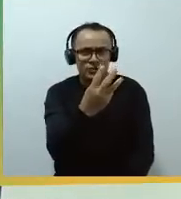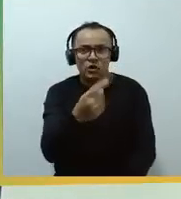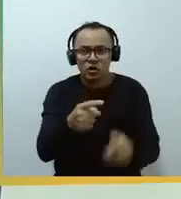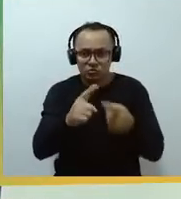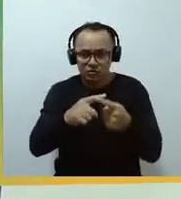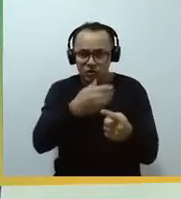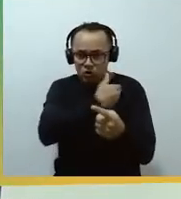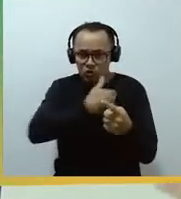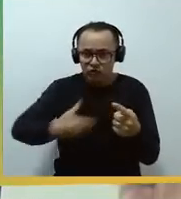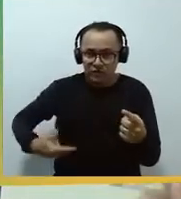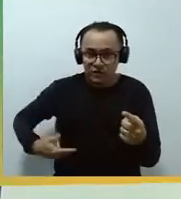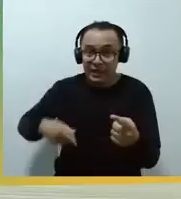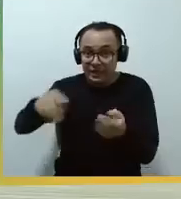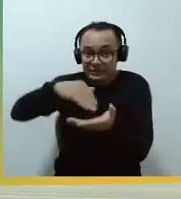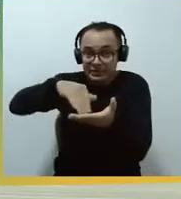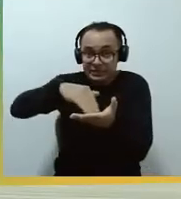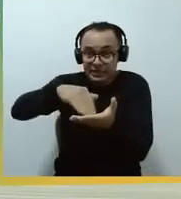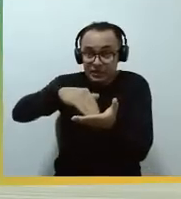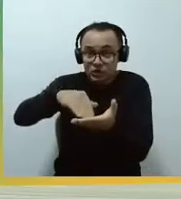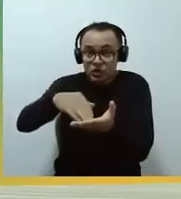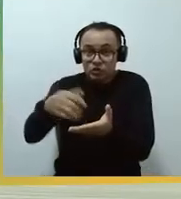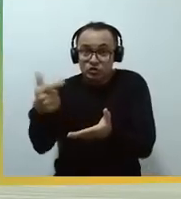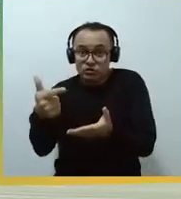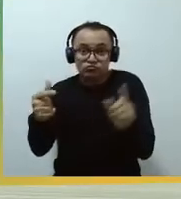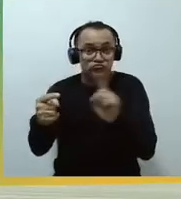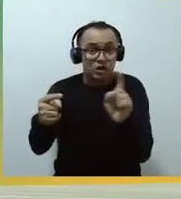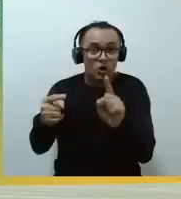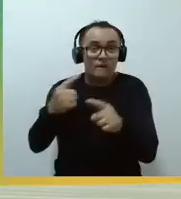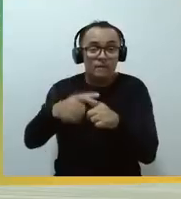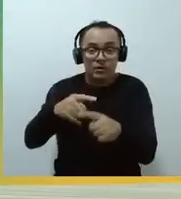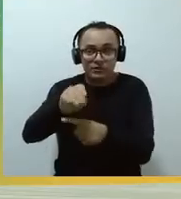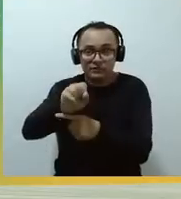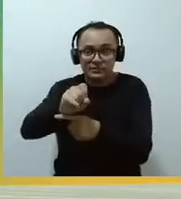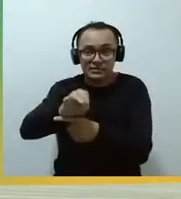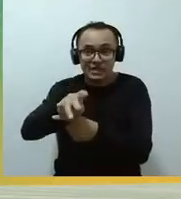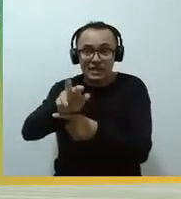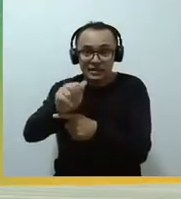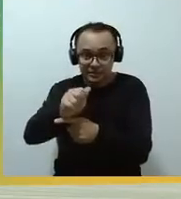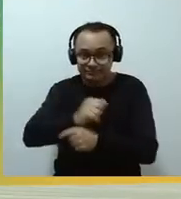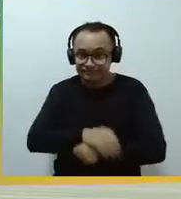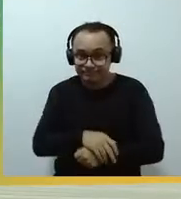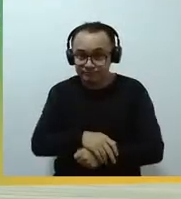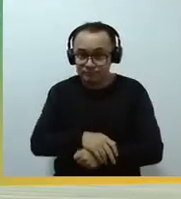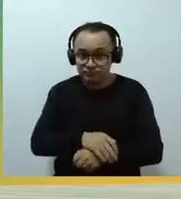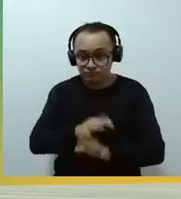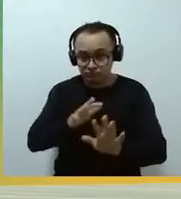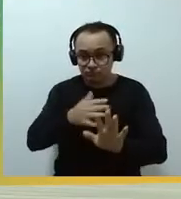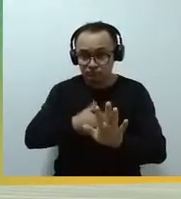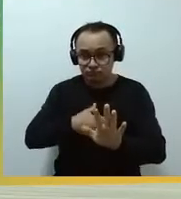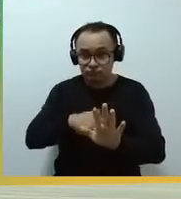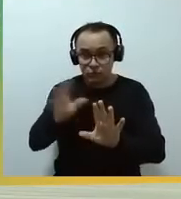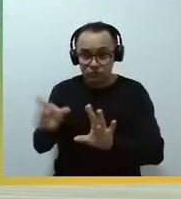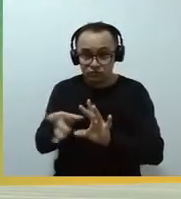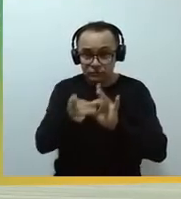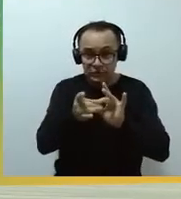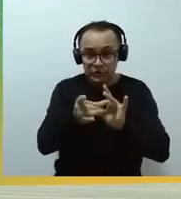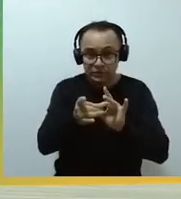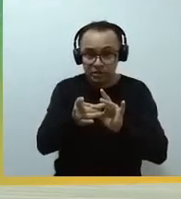ser secretário no segundo governo, ele já estava na Serrana. Daí não era mais esse o objetivo. Mas tudo bem, o senhor não tem ligação, então, não teve